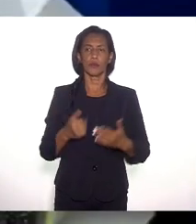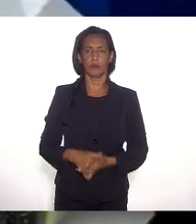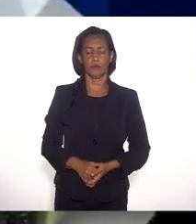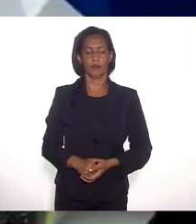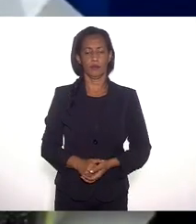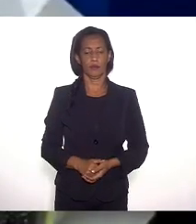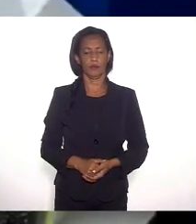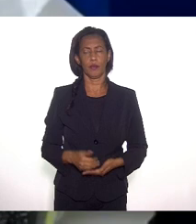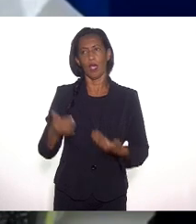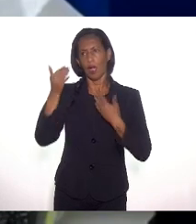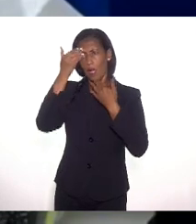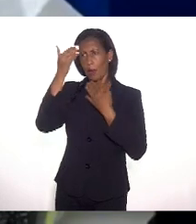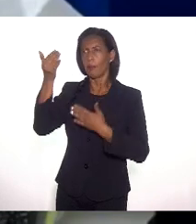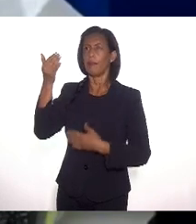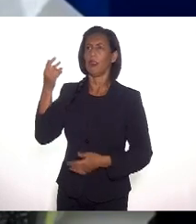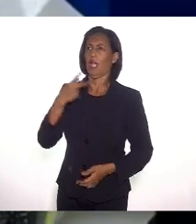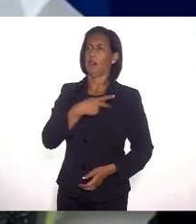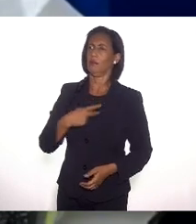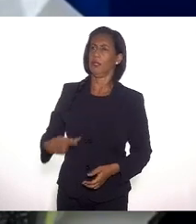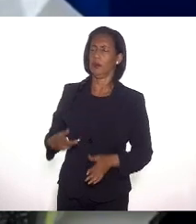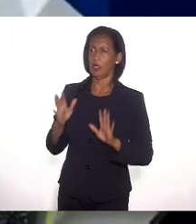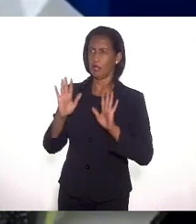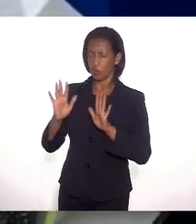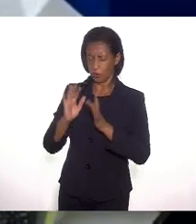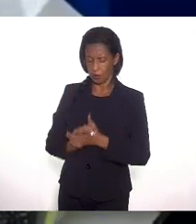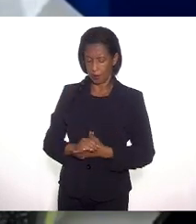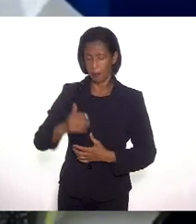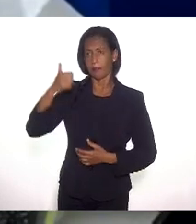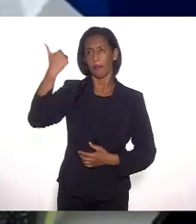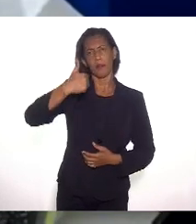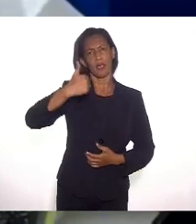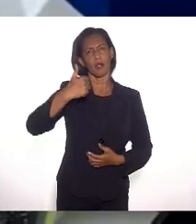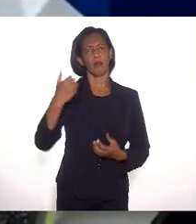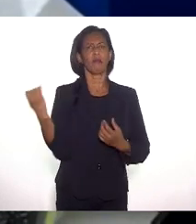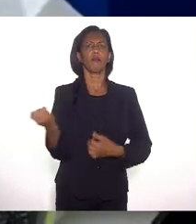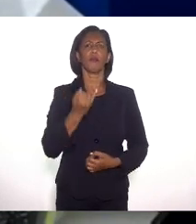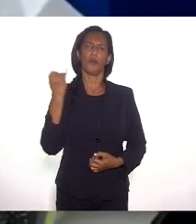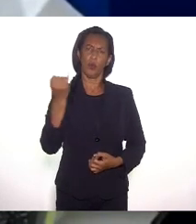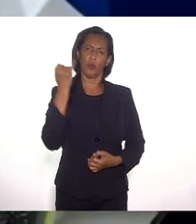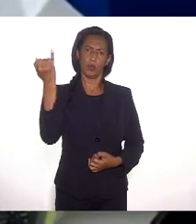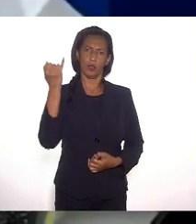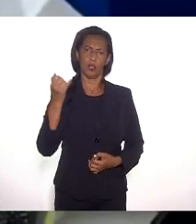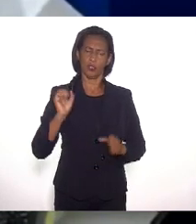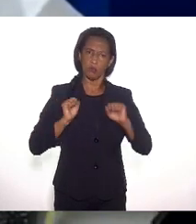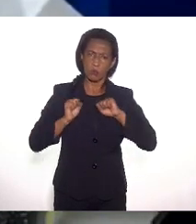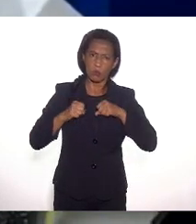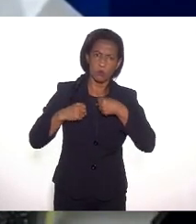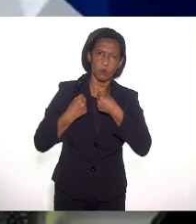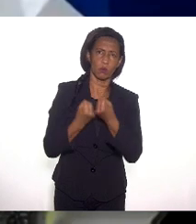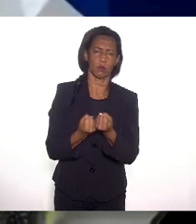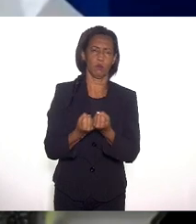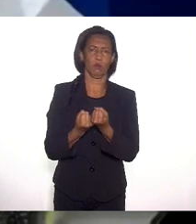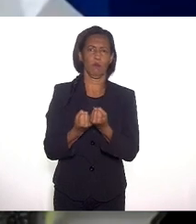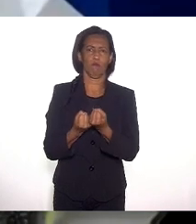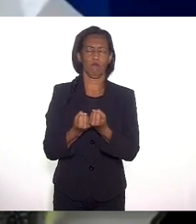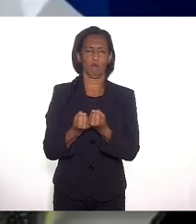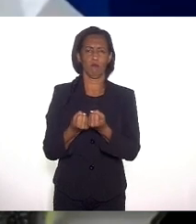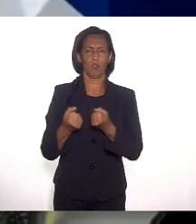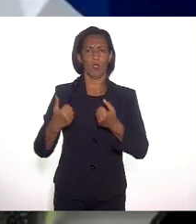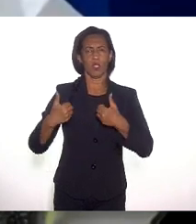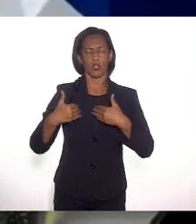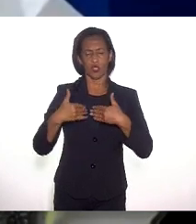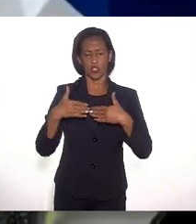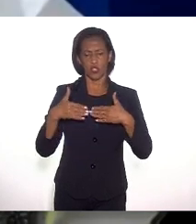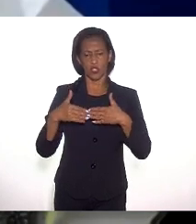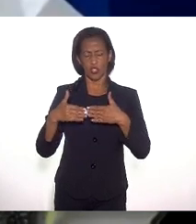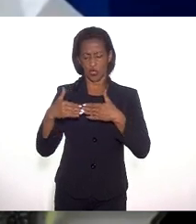presidente. Bom, em primeiro lugar, eu acho que é sempre muito importante esse esforço de distinção aí